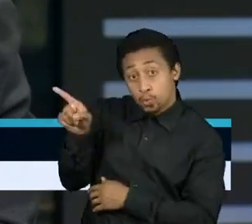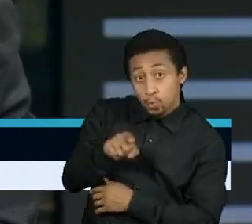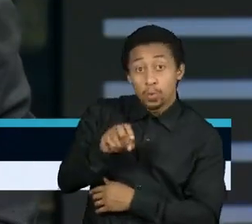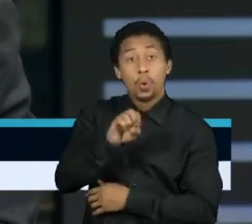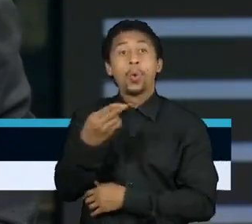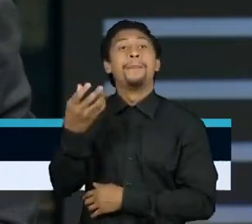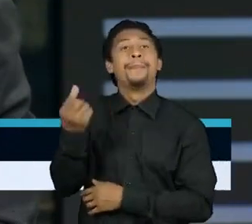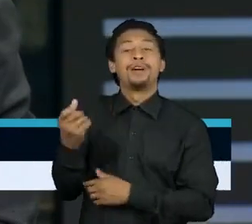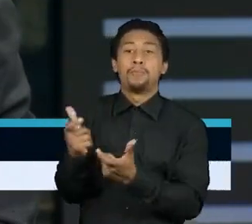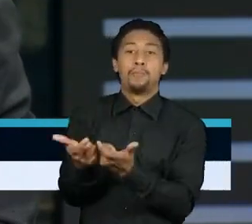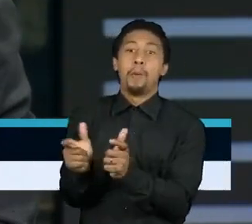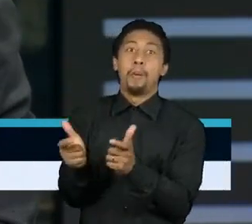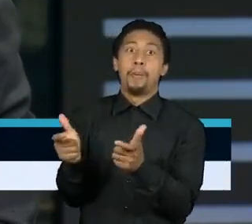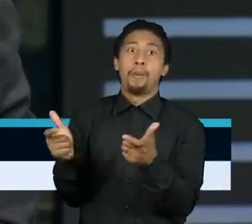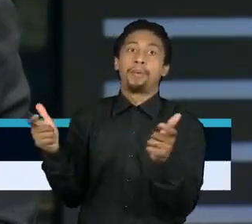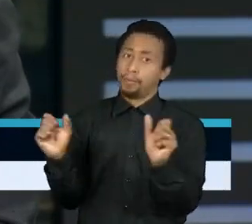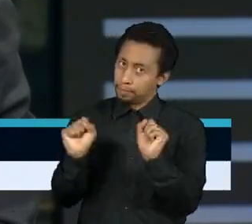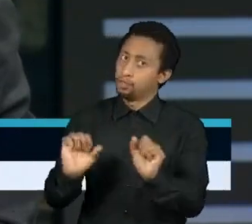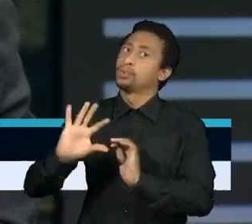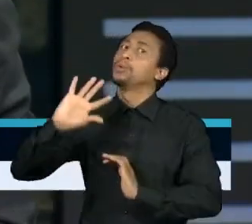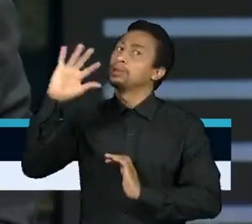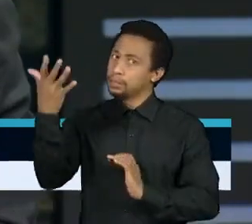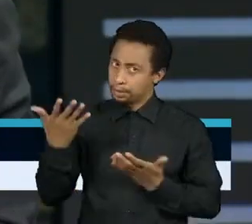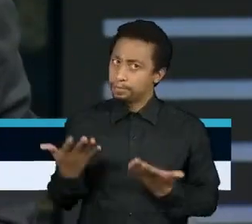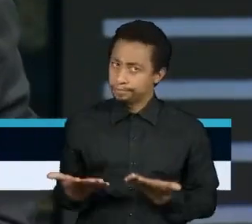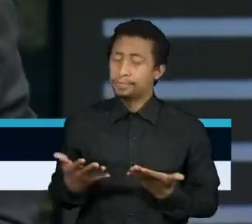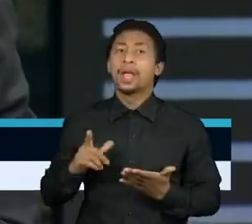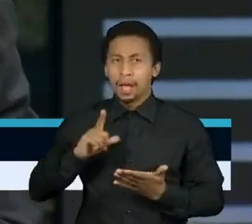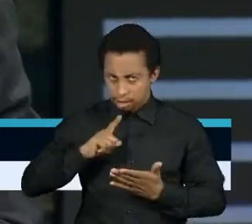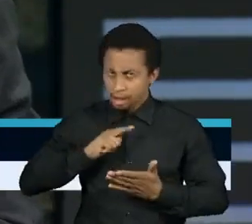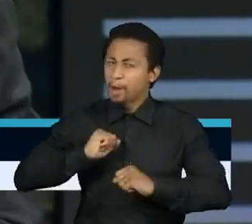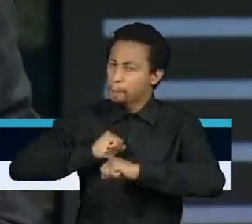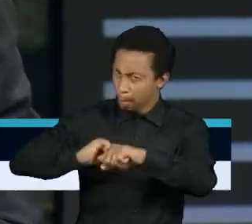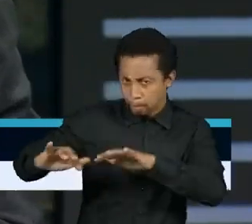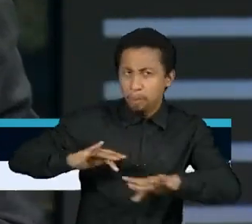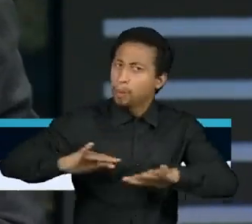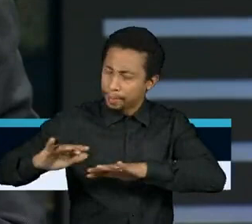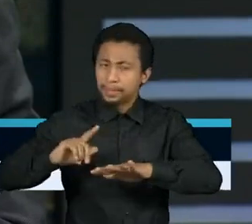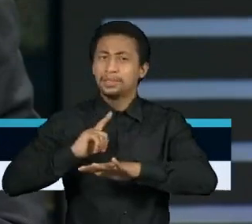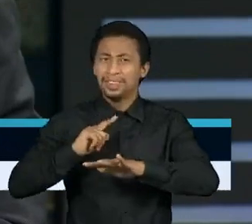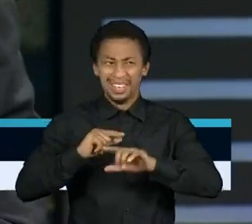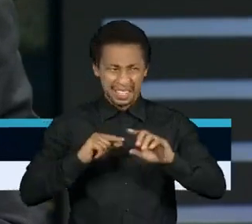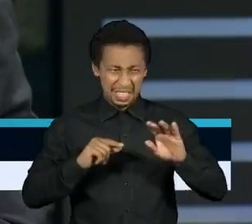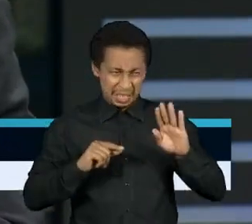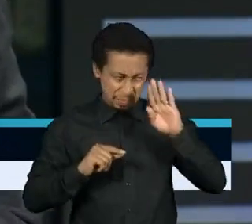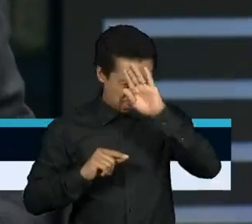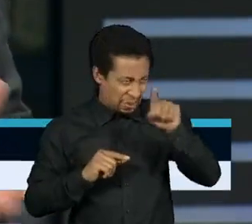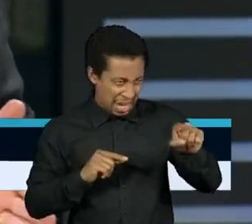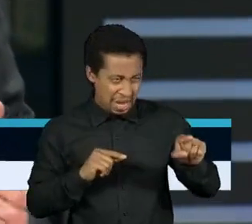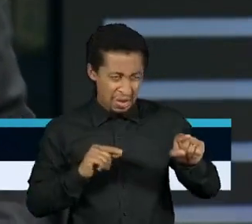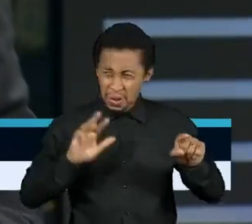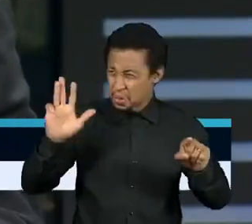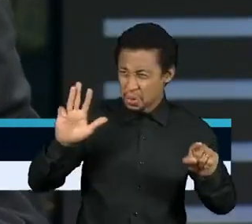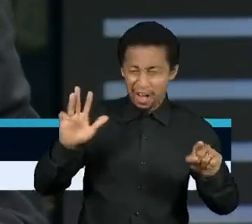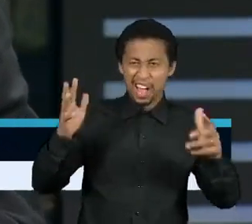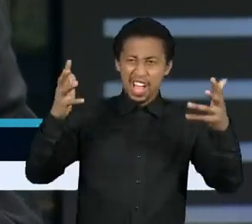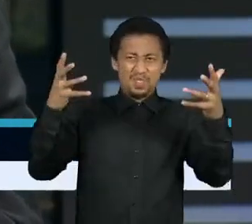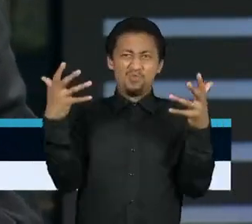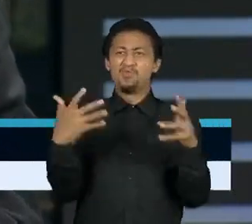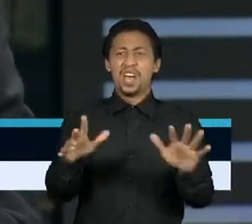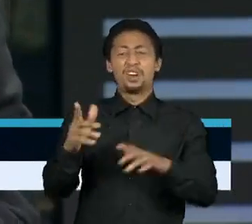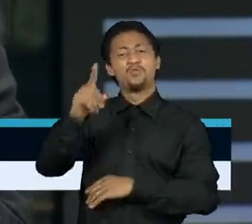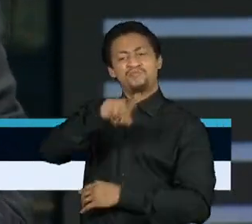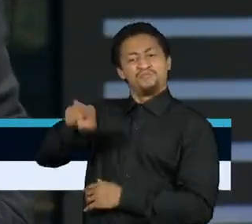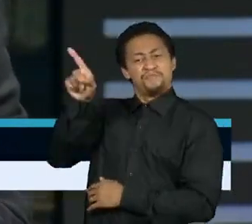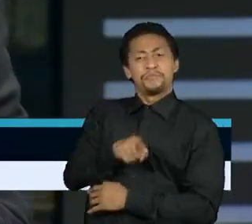inclusive, movimentos sendo feitos nessa direção de você não ter muita opção, os nem-nem, que é nem Bolsonaro, nem